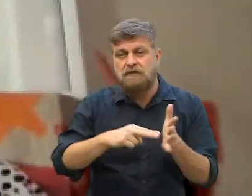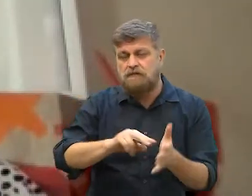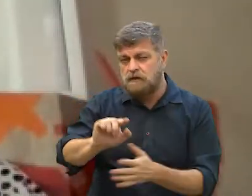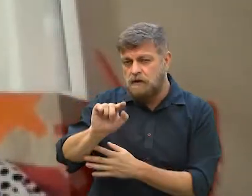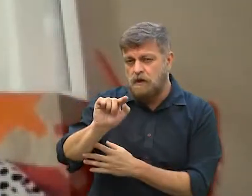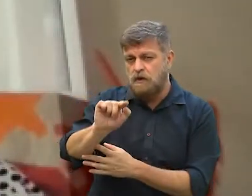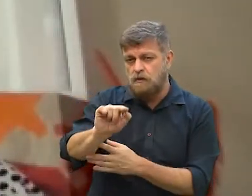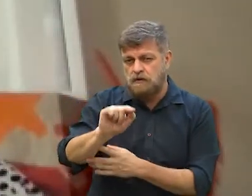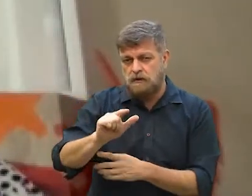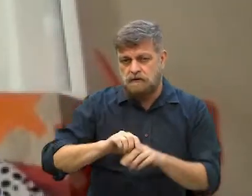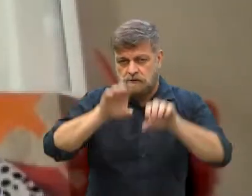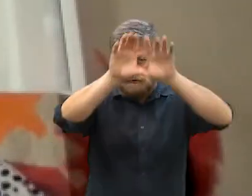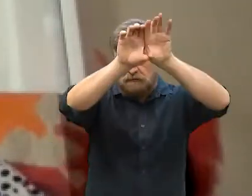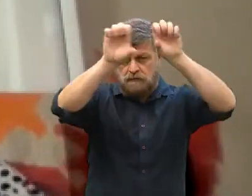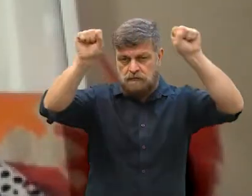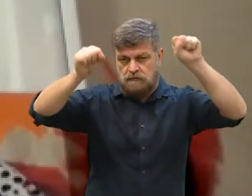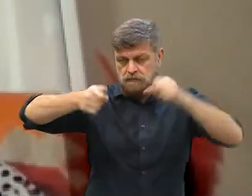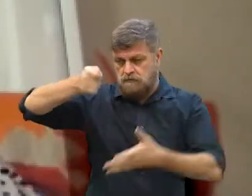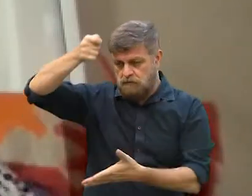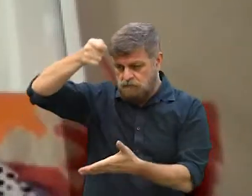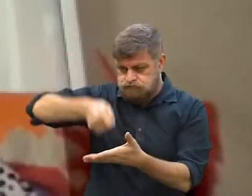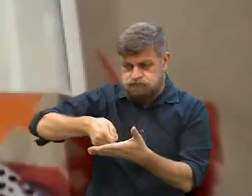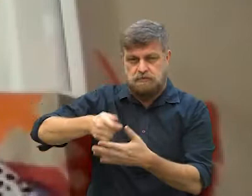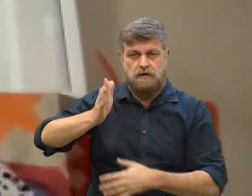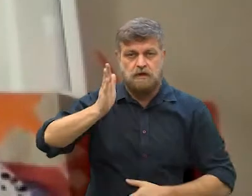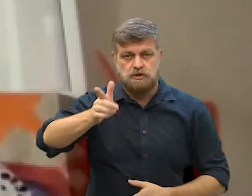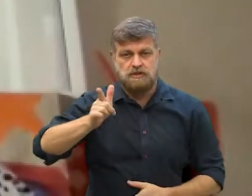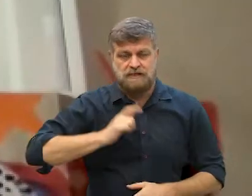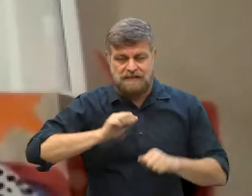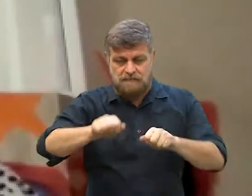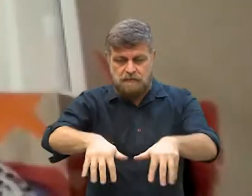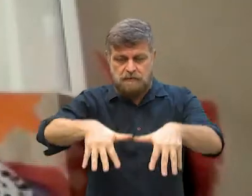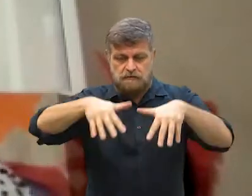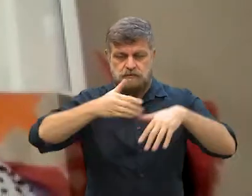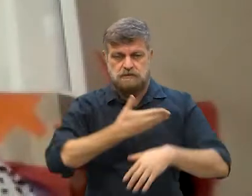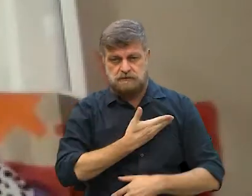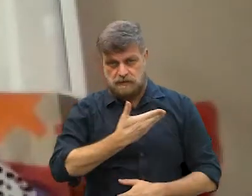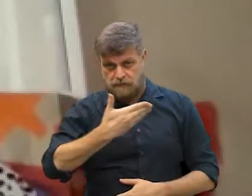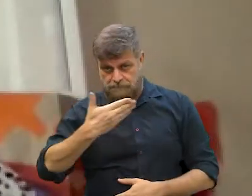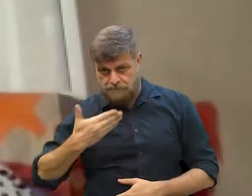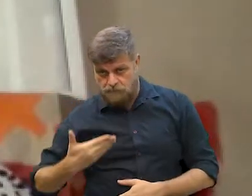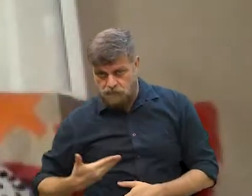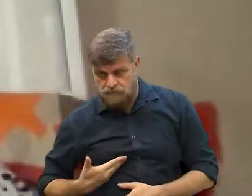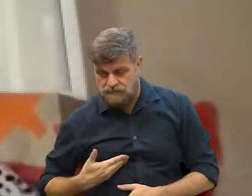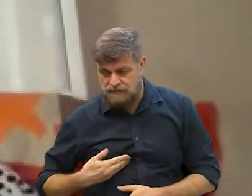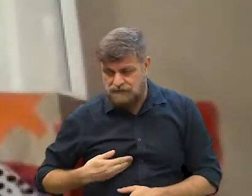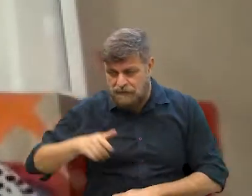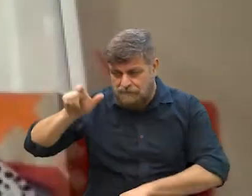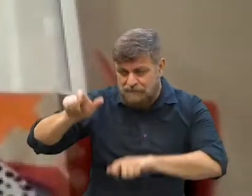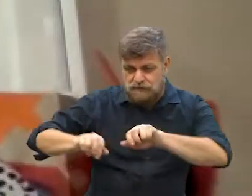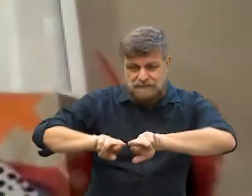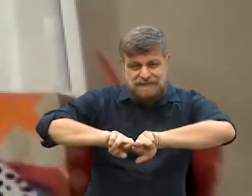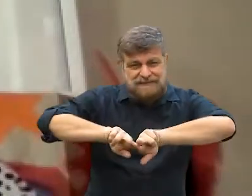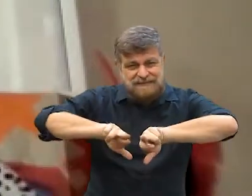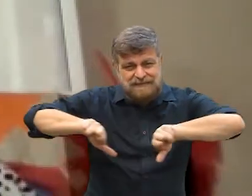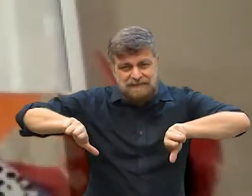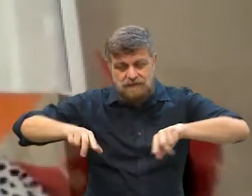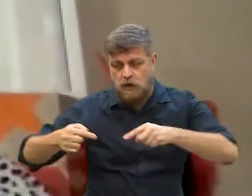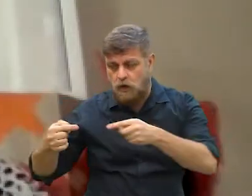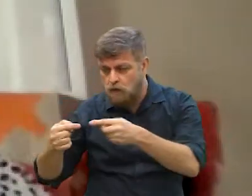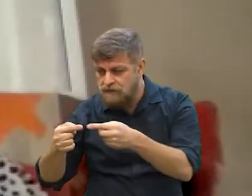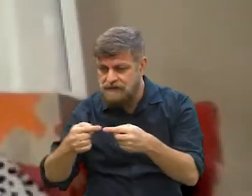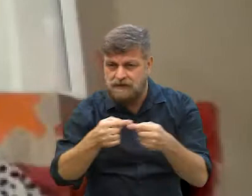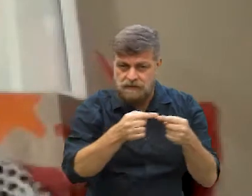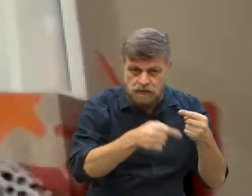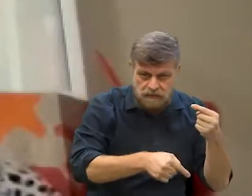que Supremo já ouviu uma audiência pública muitas pessoas a favor